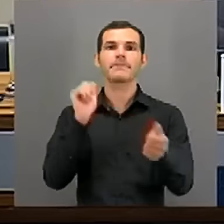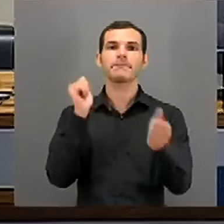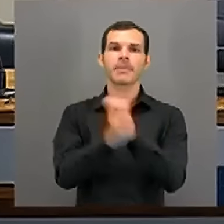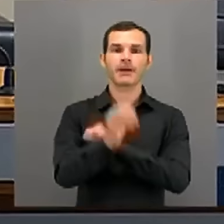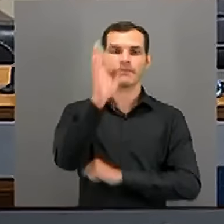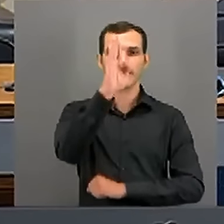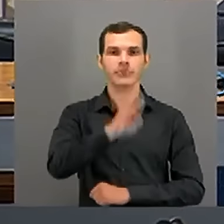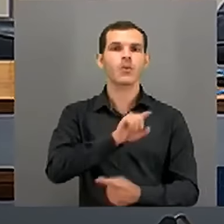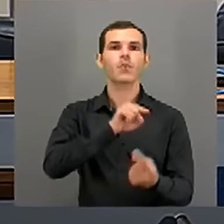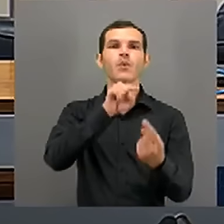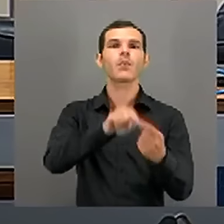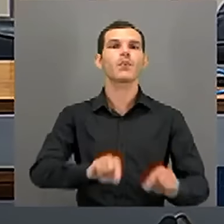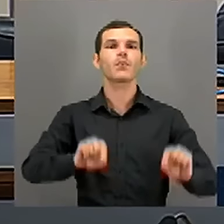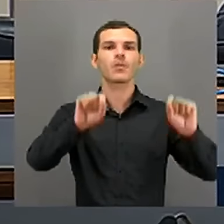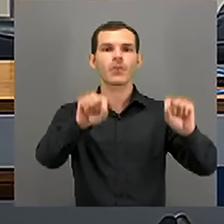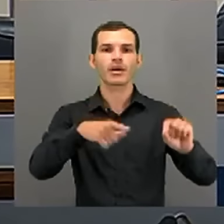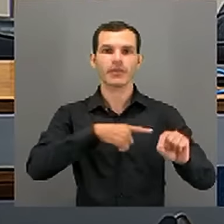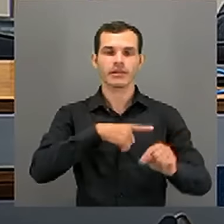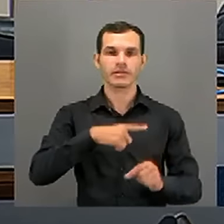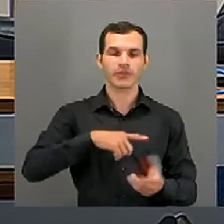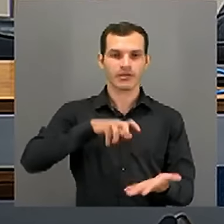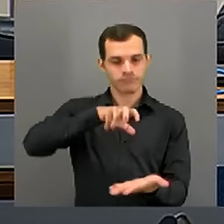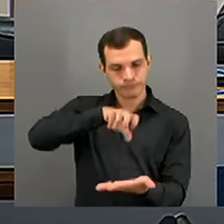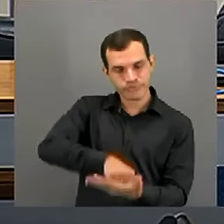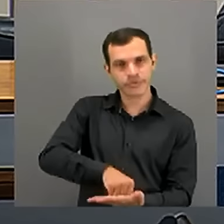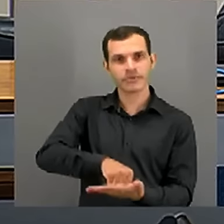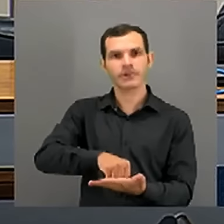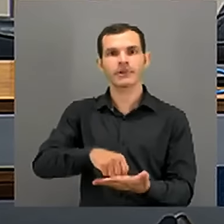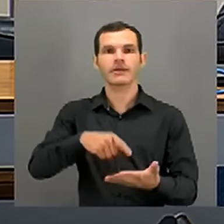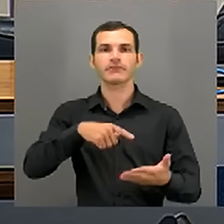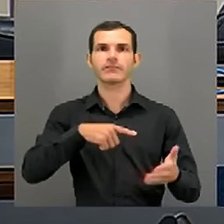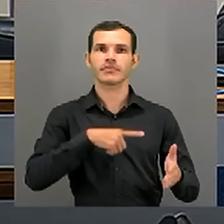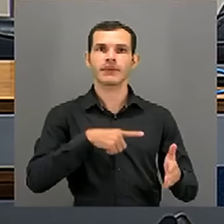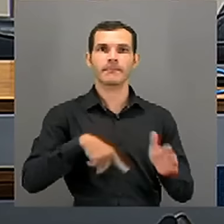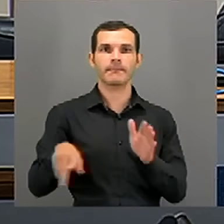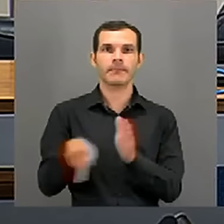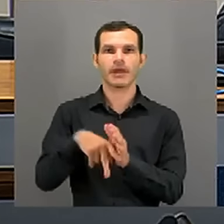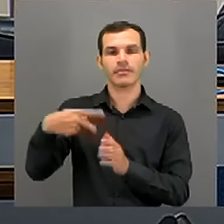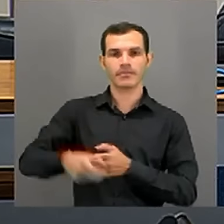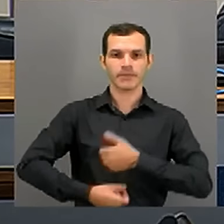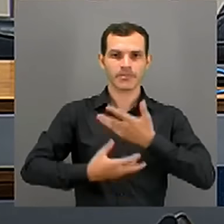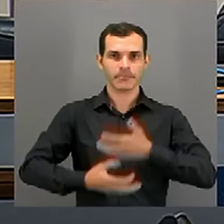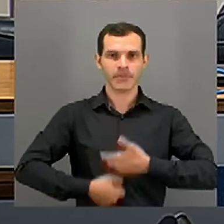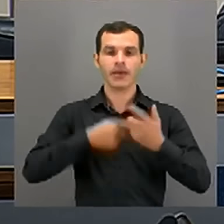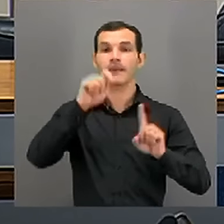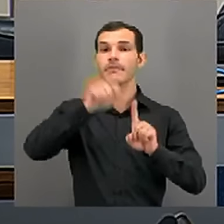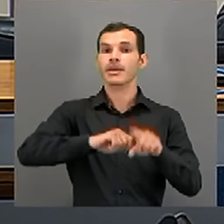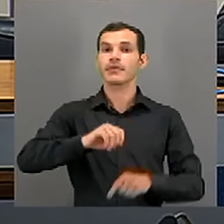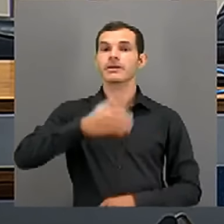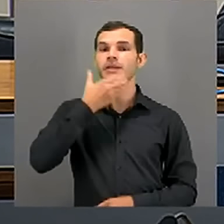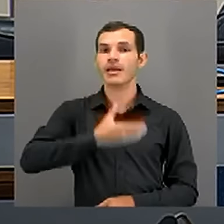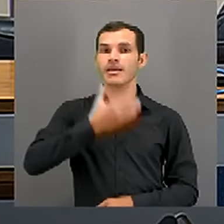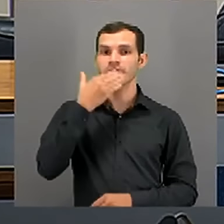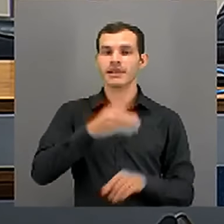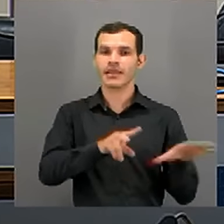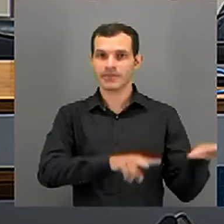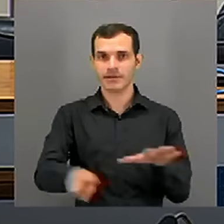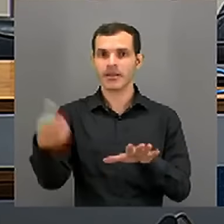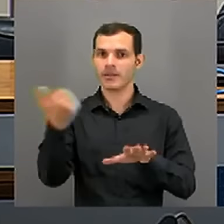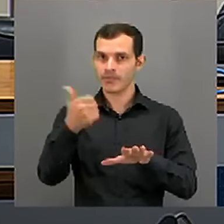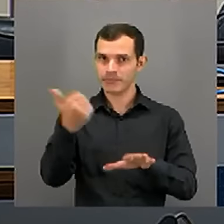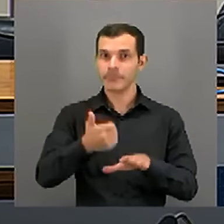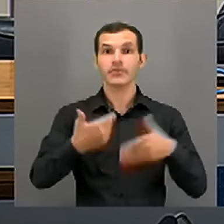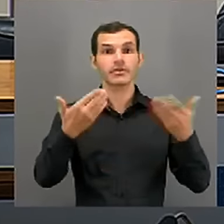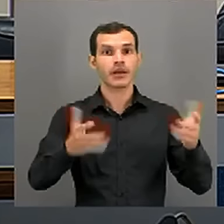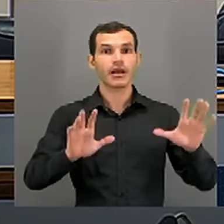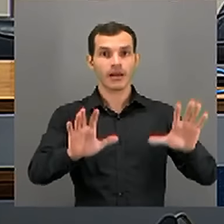de remarcar seu depoimento para o mês de dezembro, na primeira semana, e desse modo,